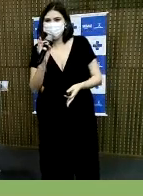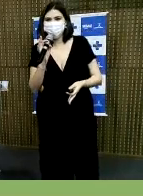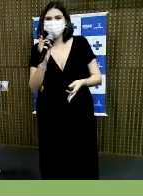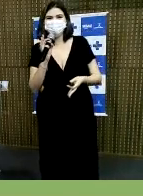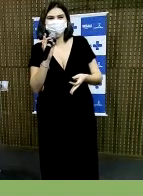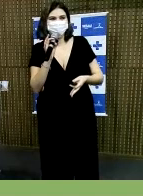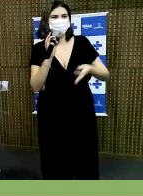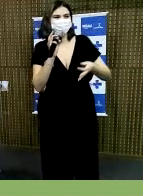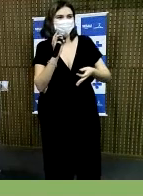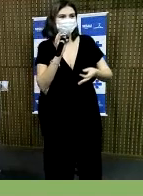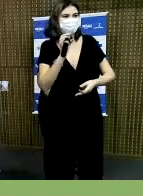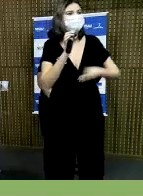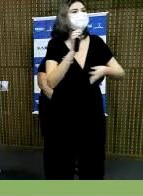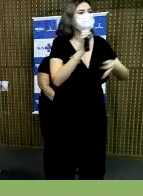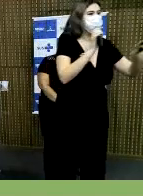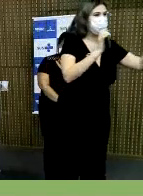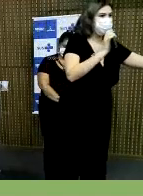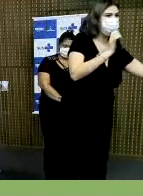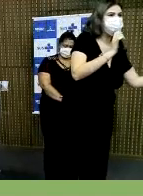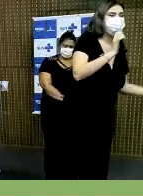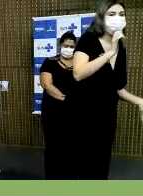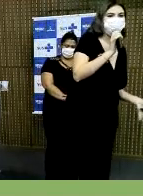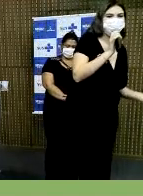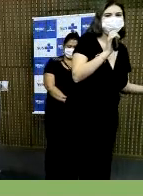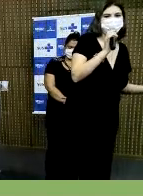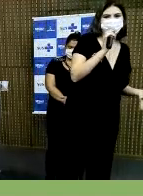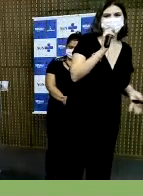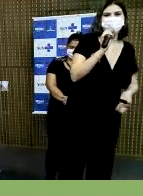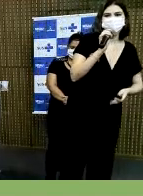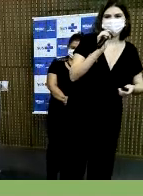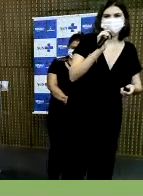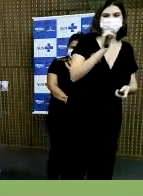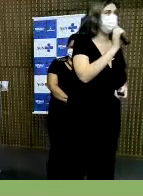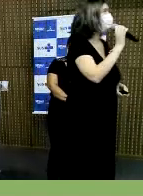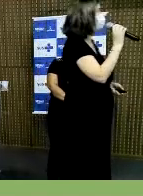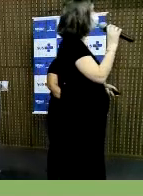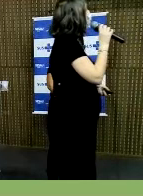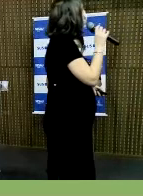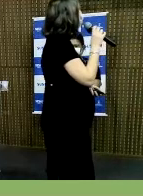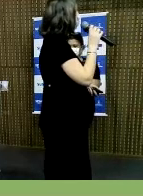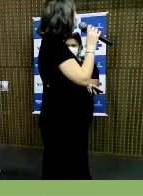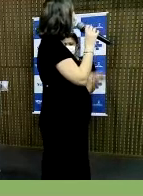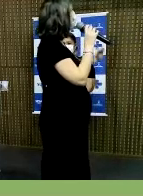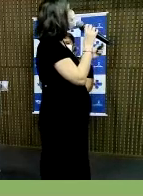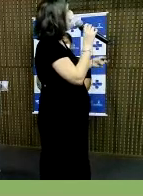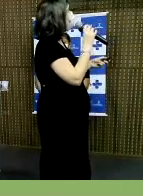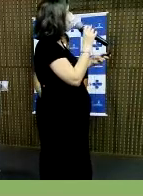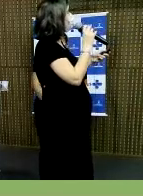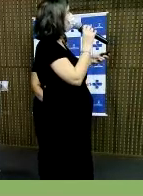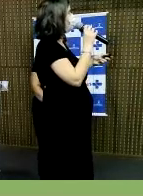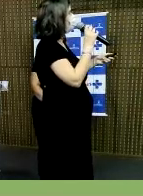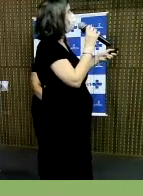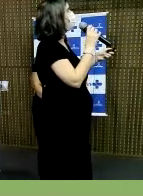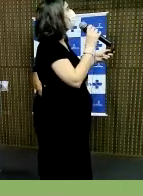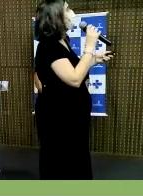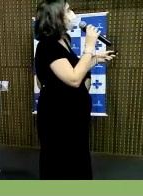sair já da consulta de enfermagem médica e já conseguir direto esse acolhimento com o nosso profissional odontólogo. Consulta